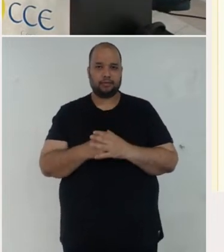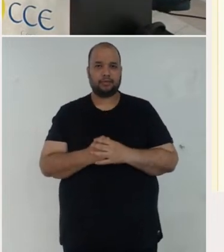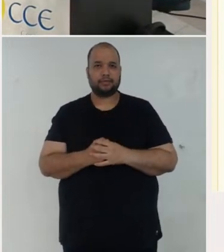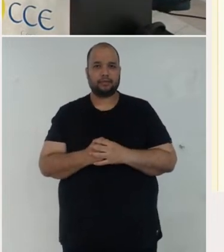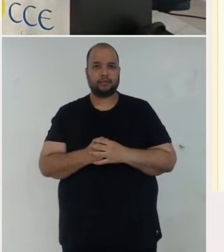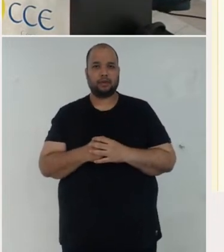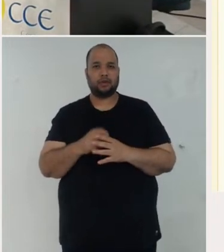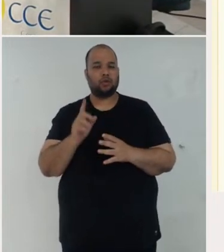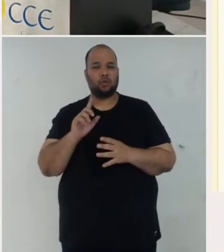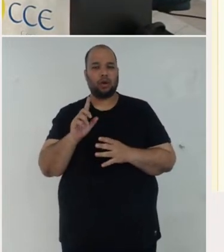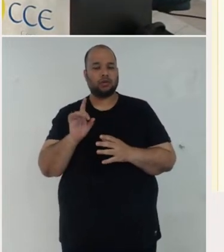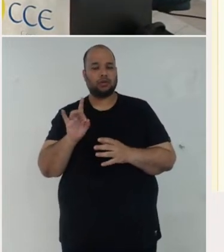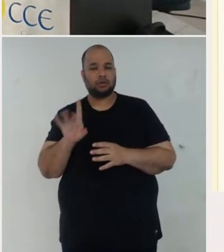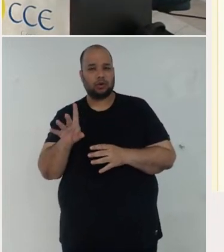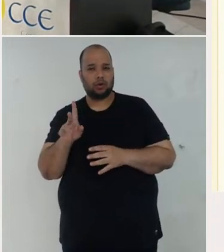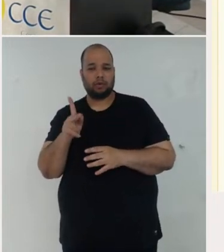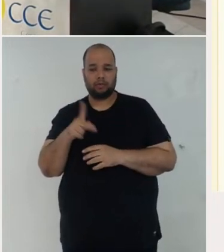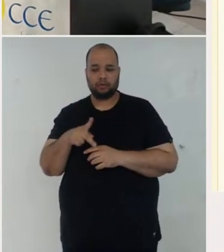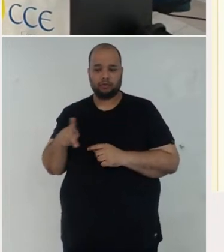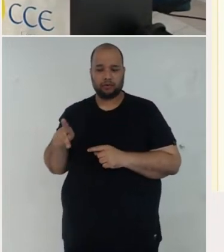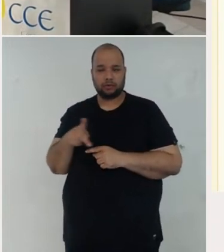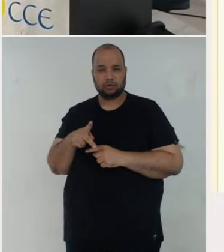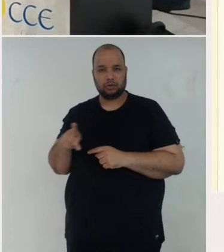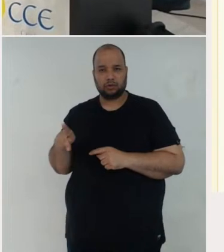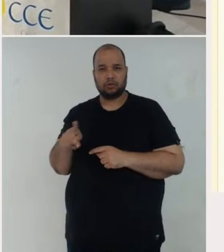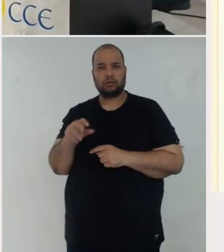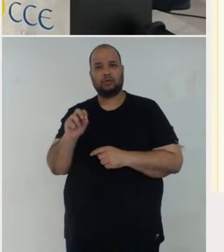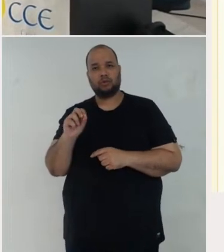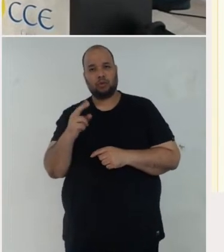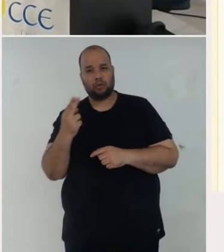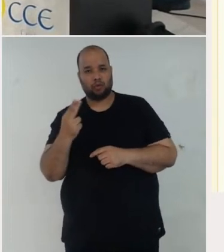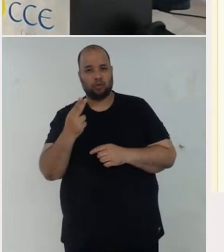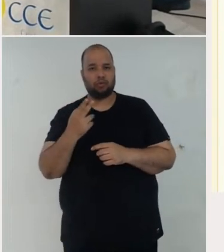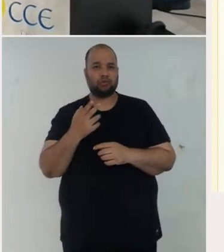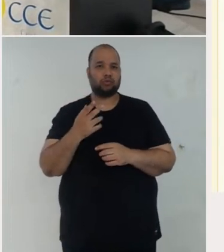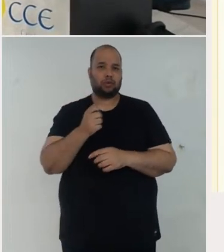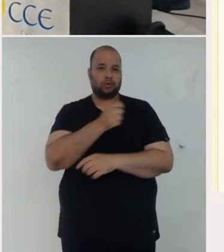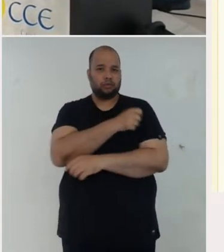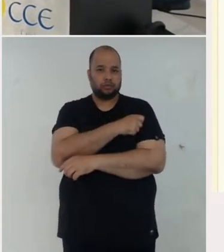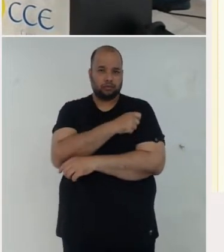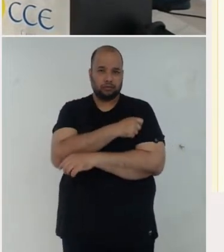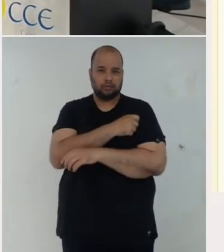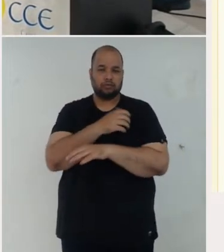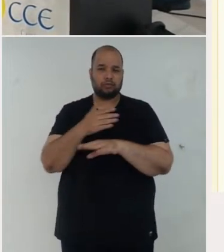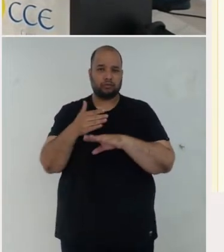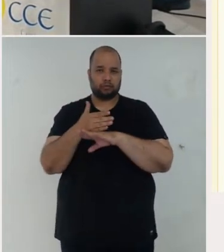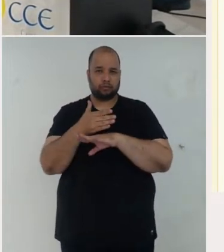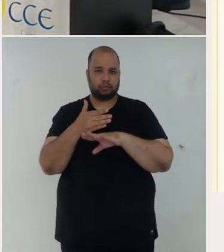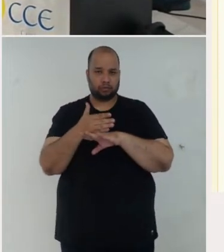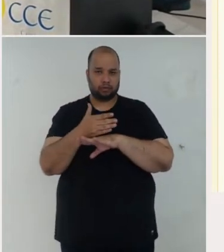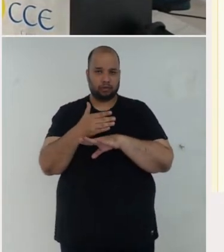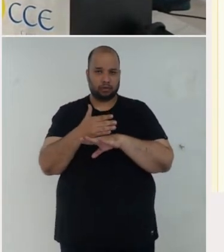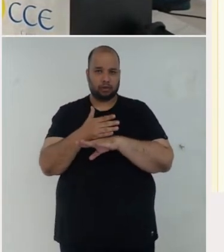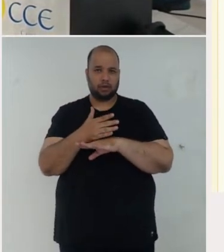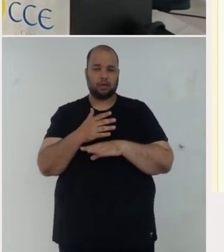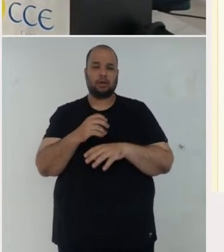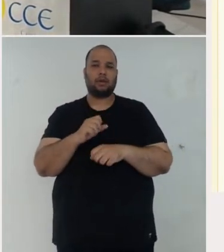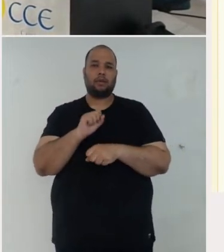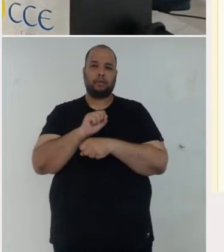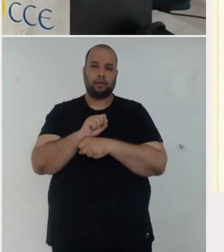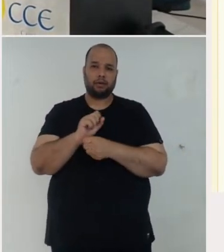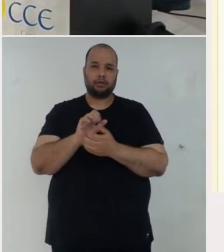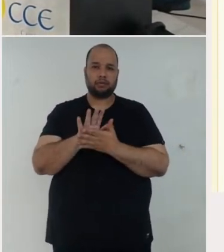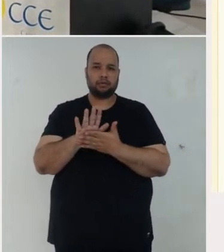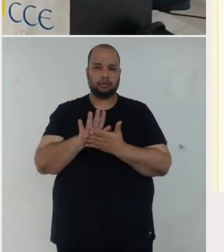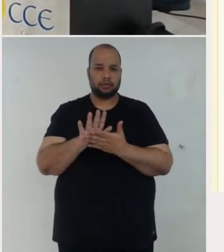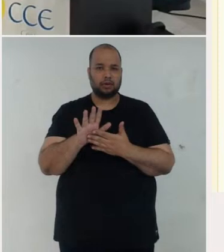dos professores, dos estudantes que participam. Aliás, eu falei de PIBIC, mas esqueci de